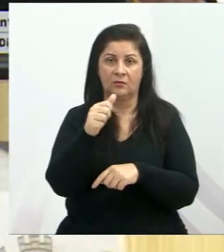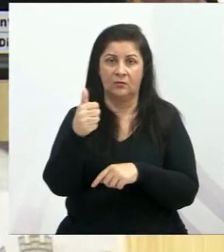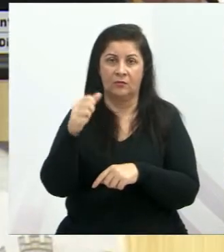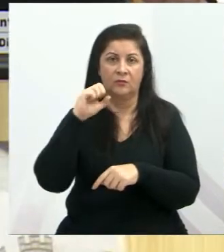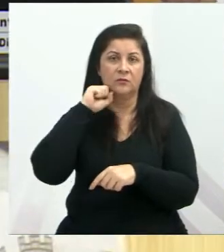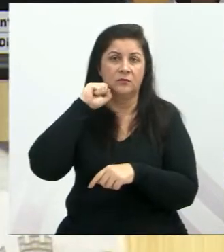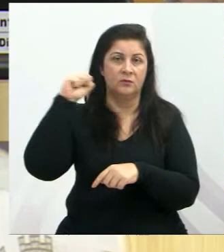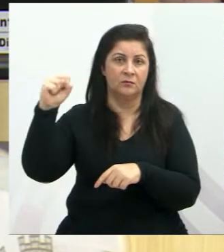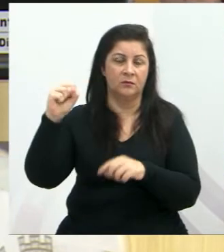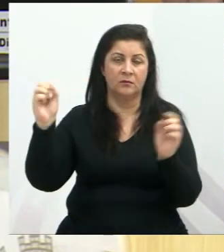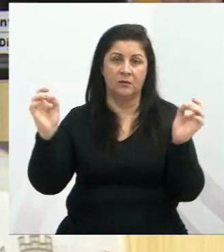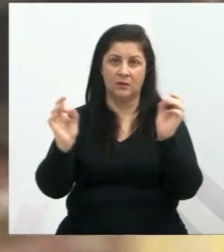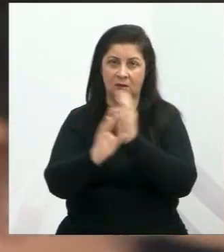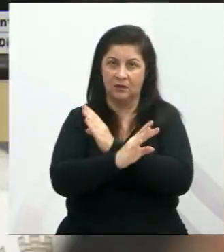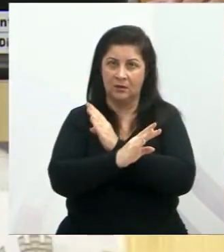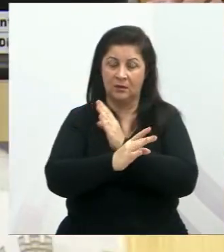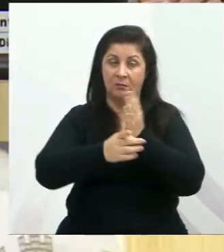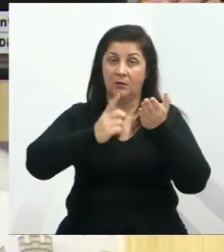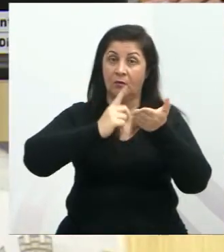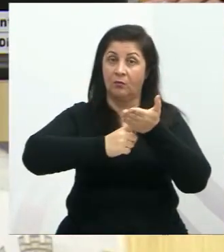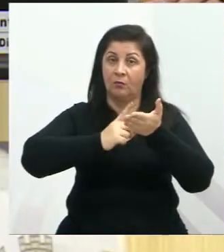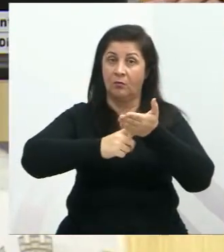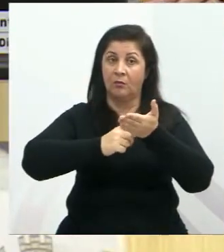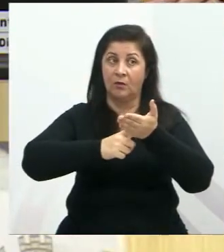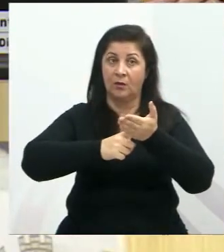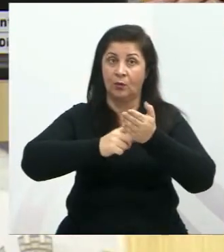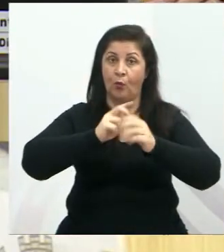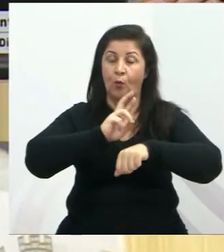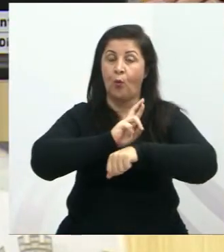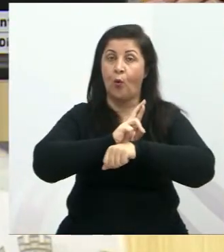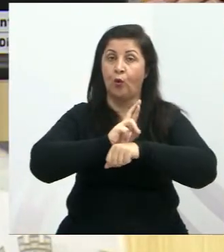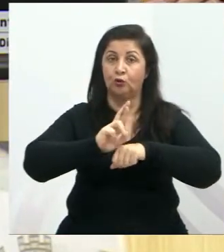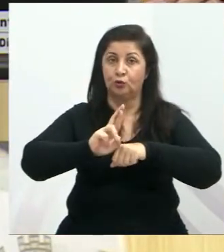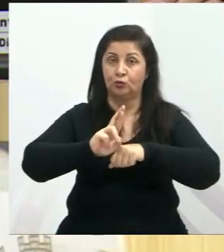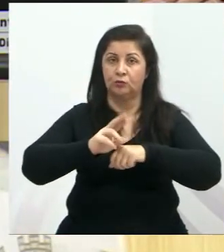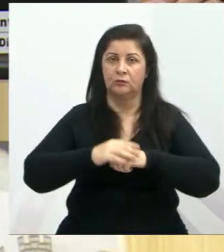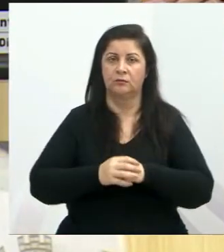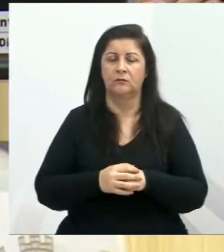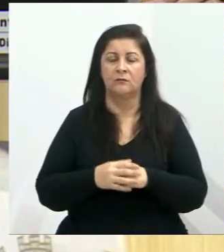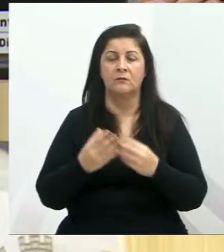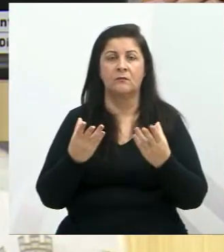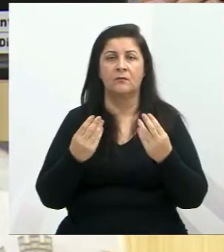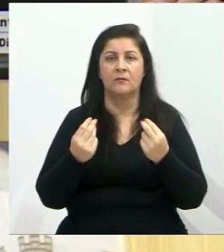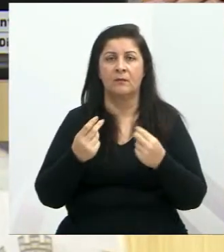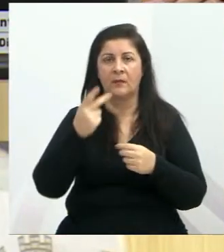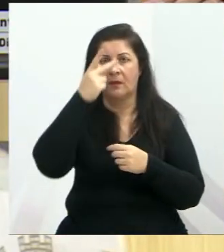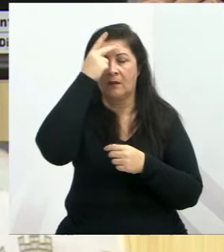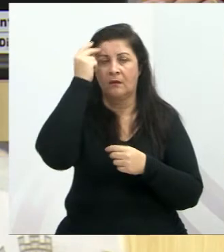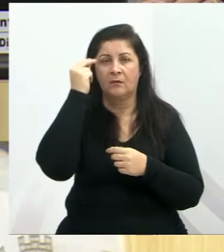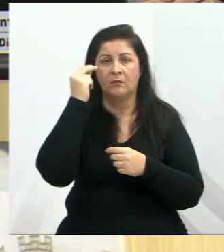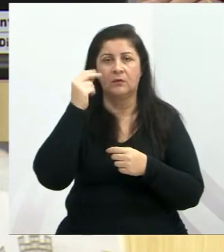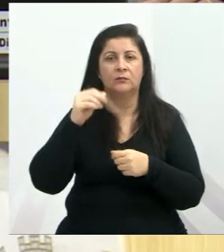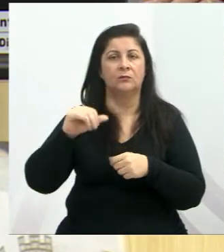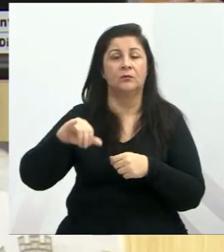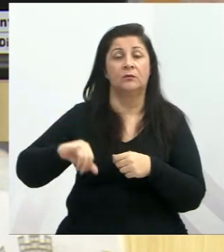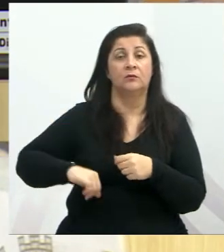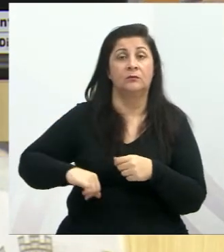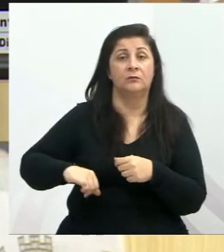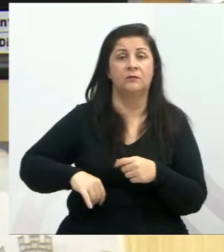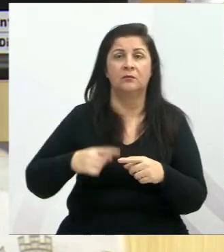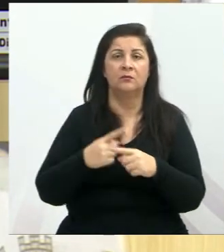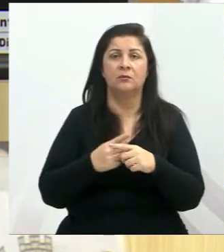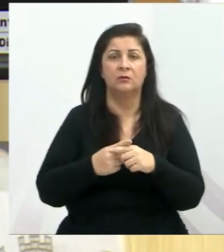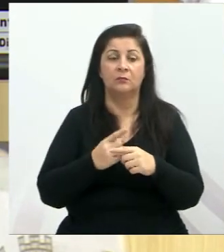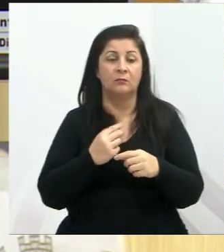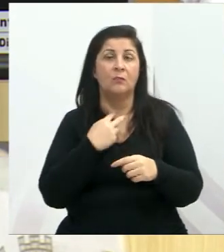encerrar o Plano São Paulo. Muitos comerciantes estão sofrendo, não pode entrar uma, duas pessoas por vez no comércio, comprar